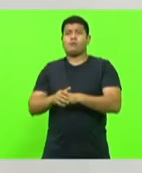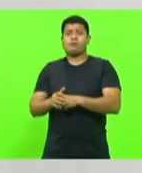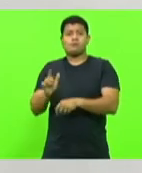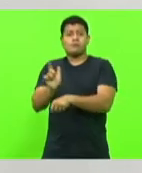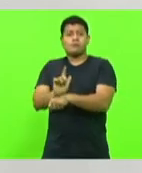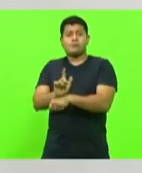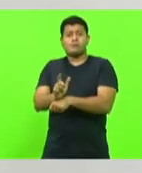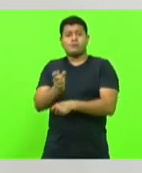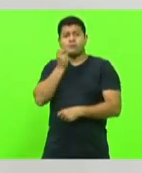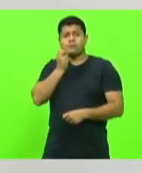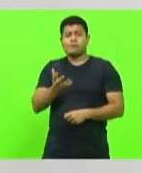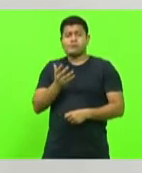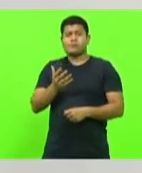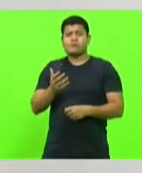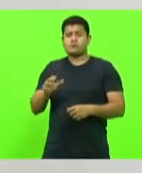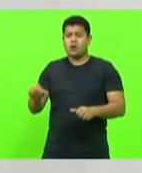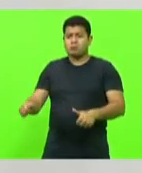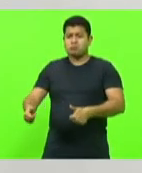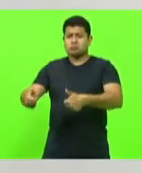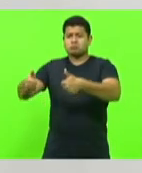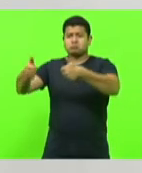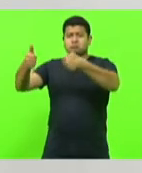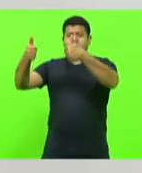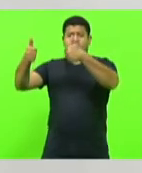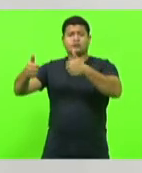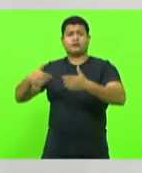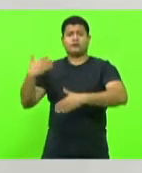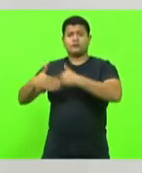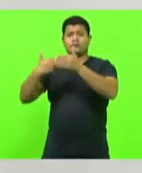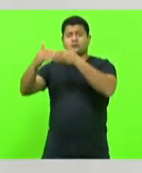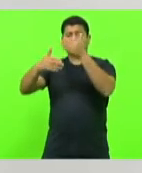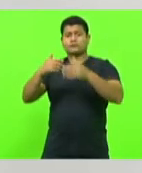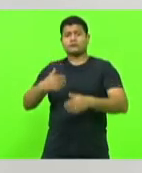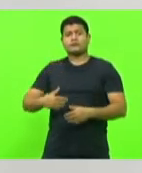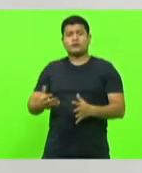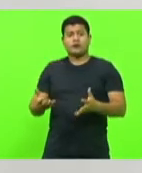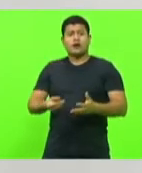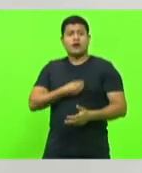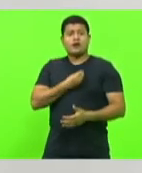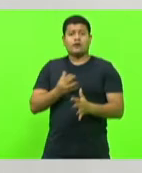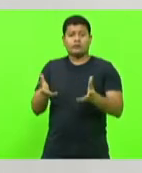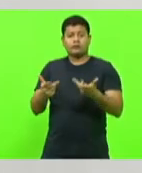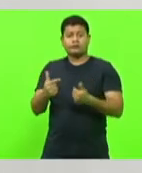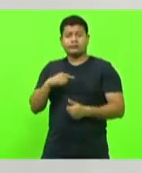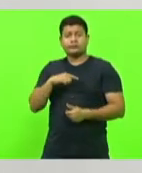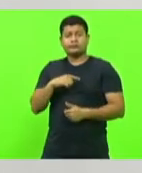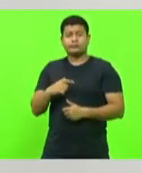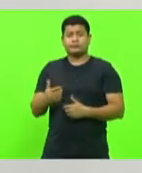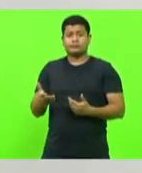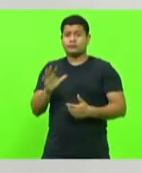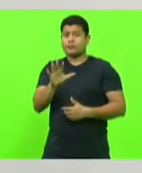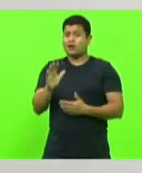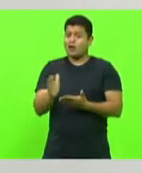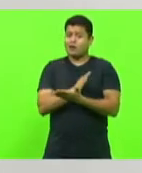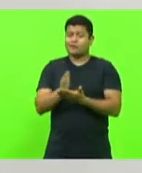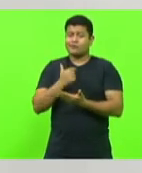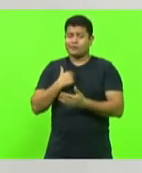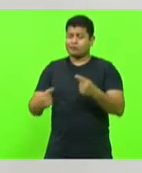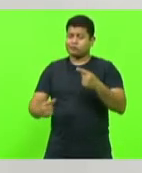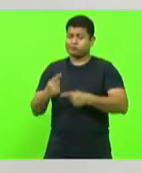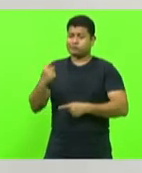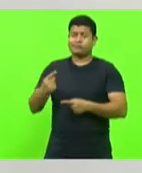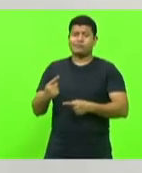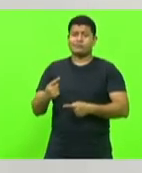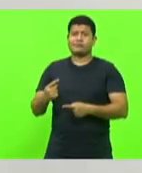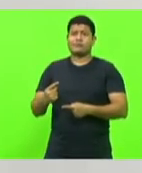cidade vai bem, as pessoas vão bem, a qualidade de vida de todos melhora. Mas existem coisas que eu não posso concordar. Não é uma ação